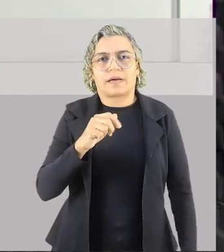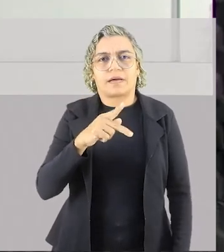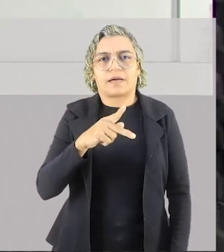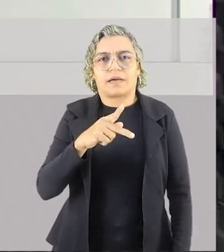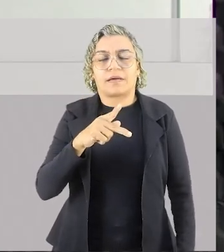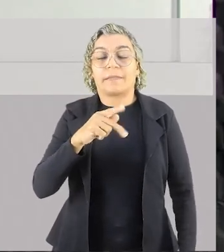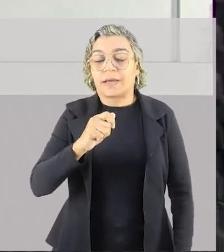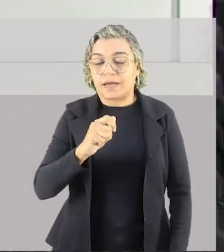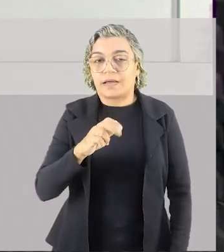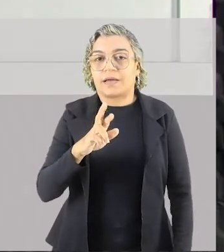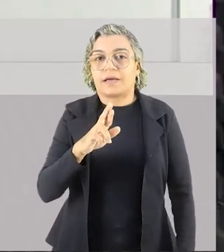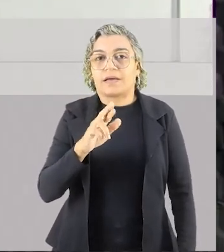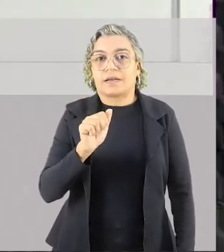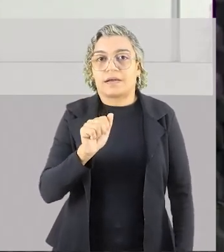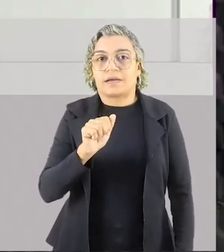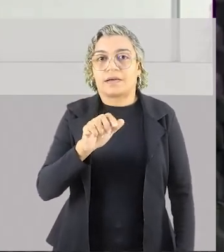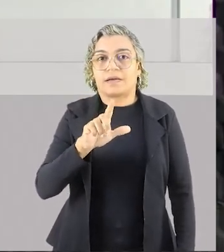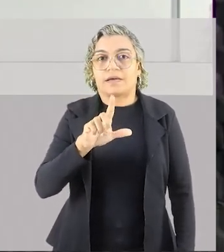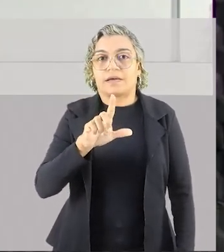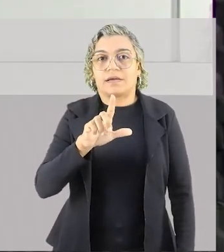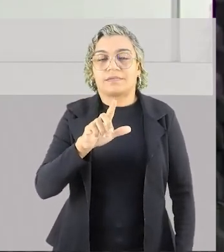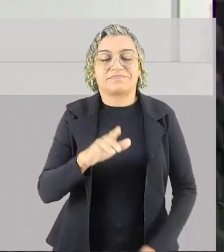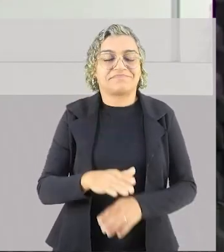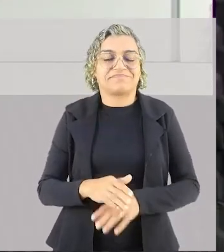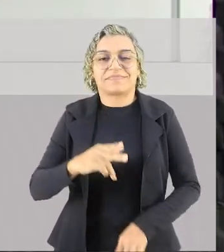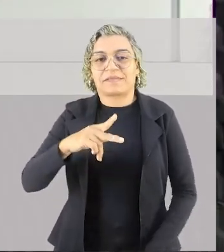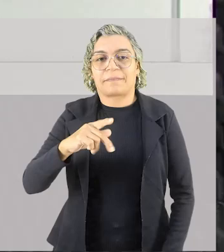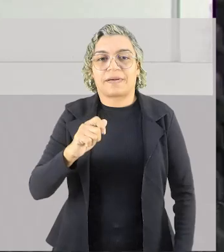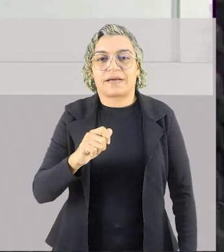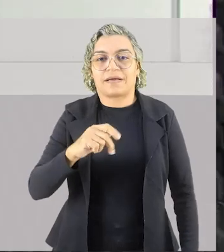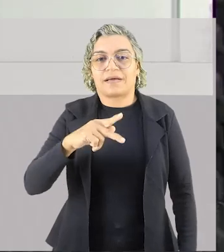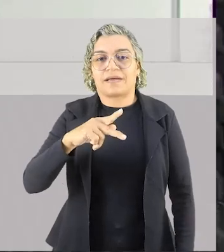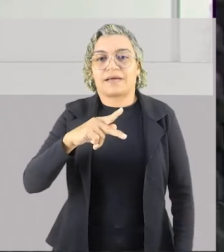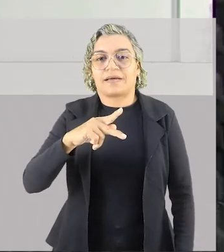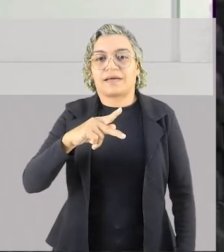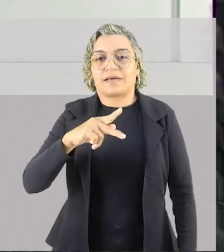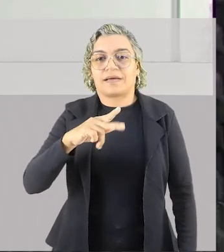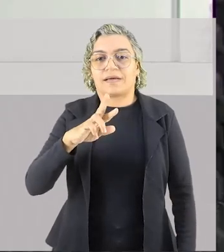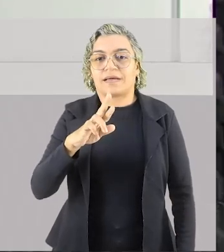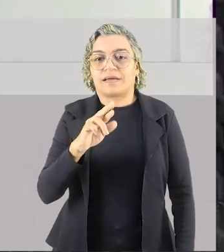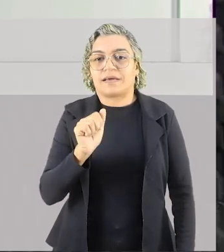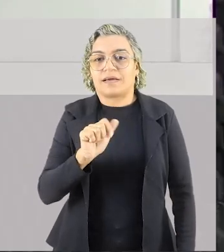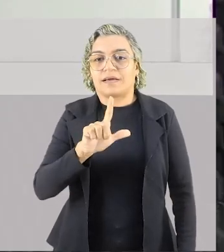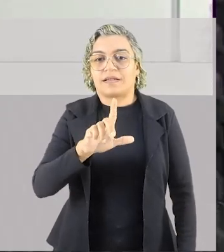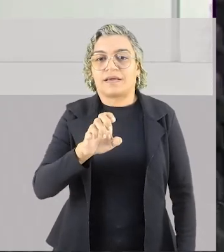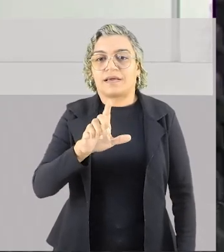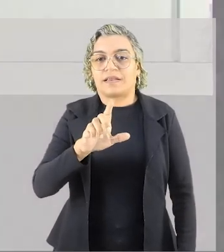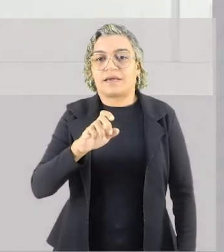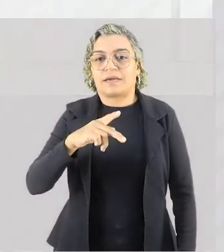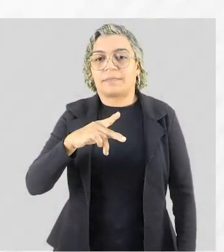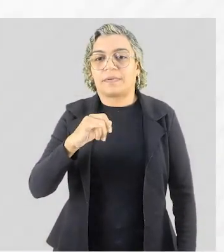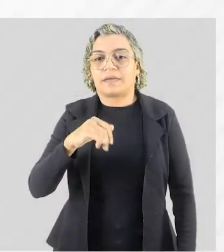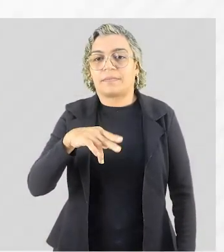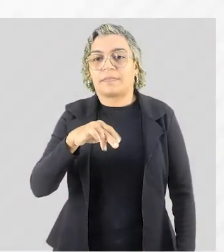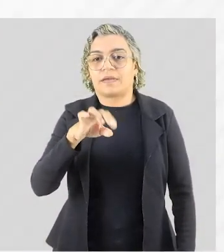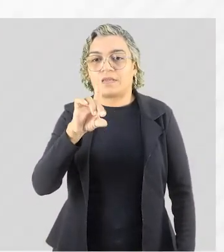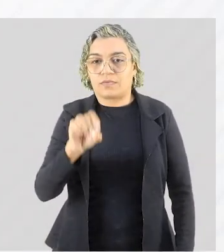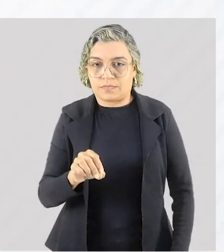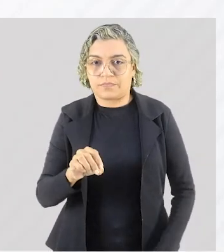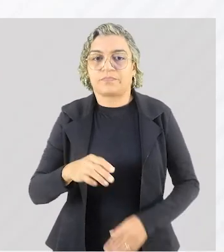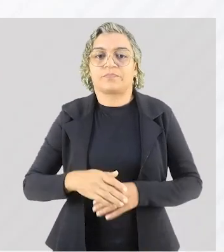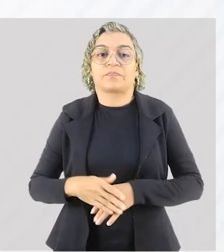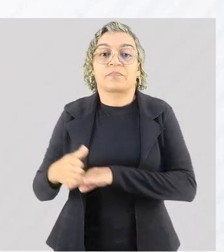certo? Então, vem com a gente aqui para a primeira questão. Questão do Enem. Uma fábrica